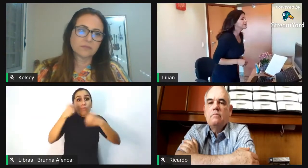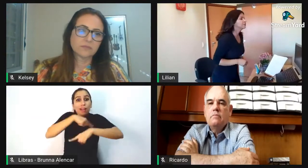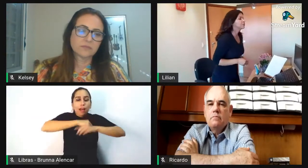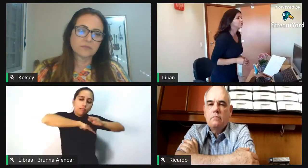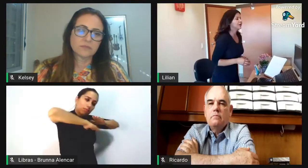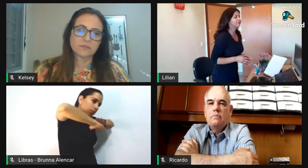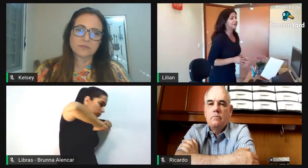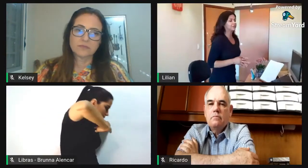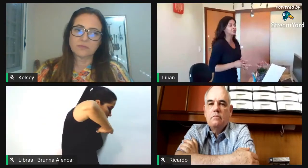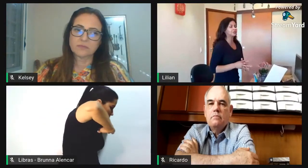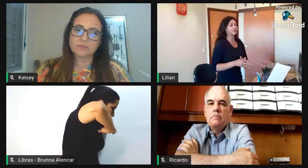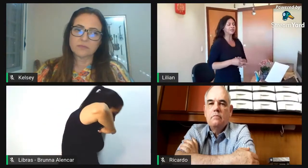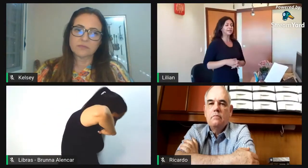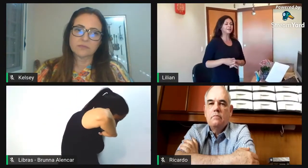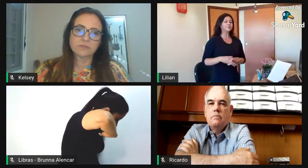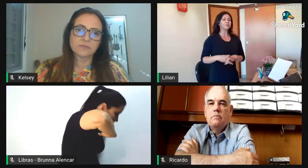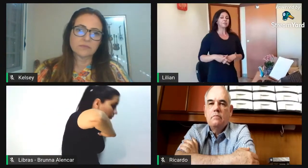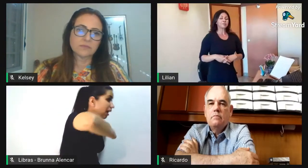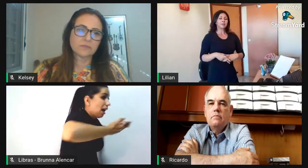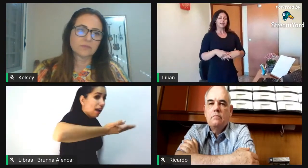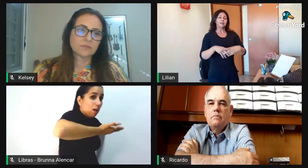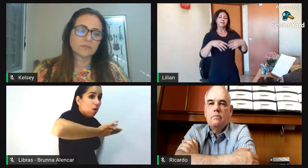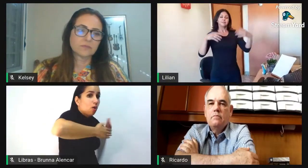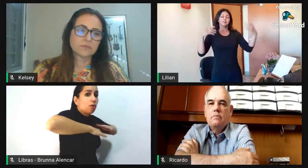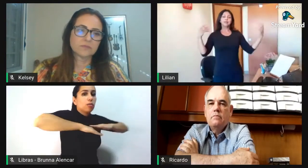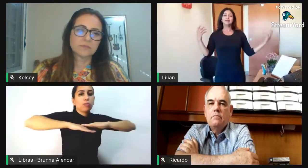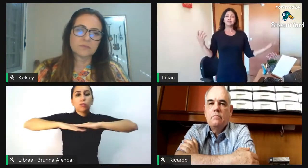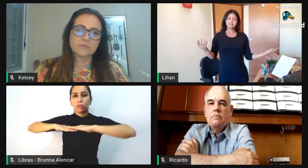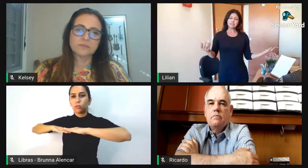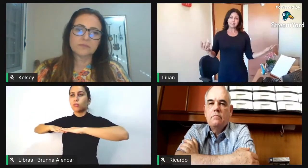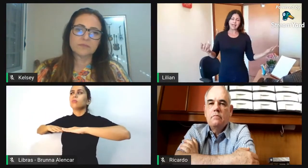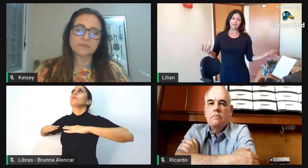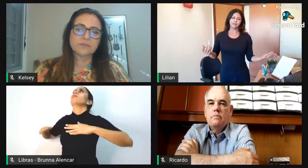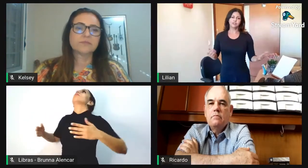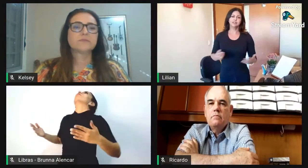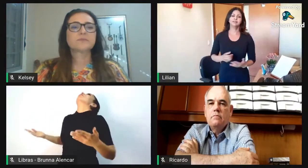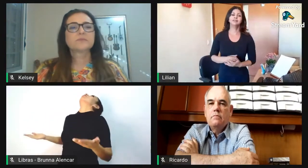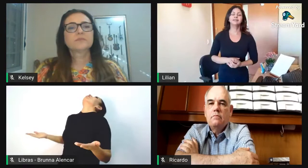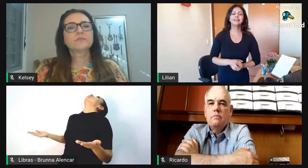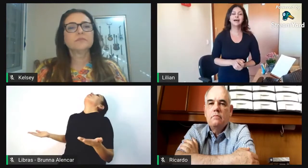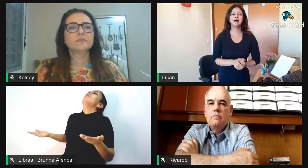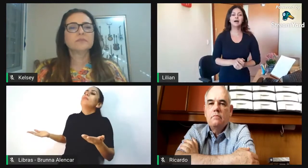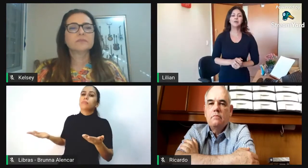de cabeça muito para frente, né? E pela facilidade